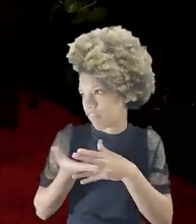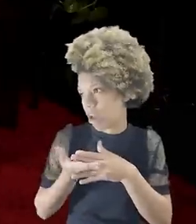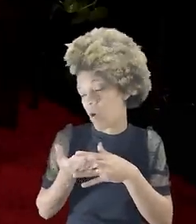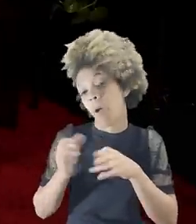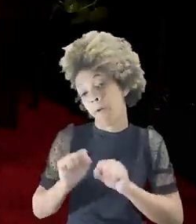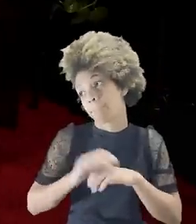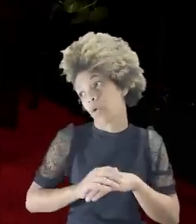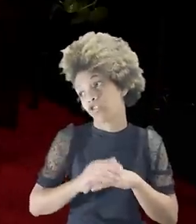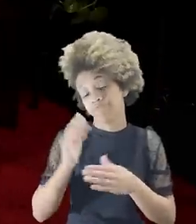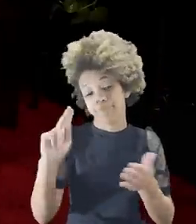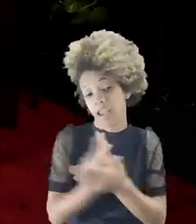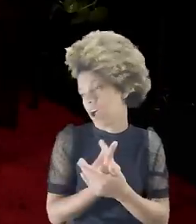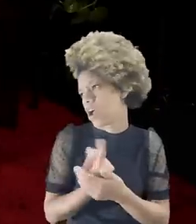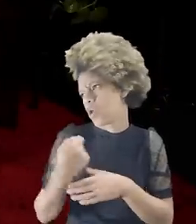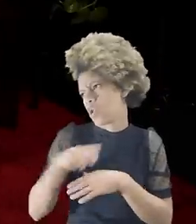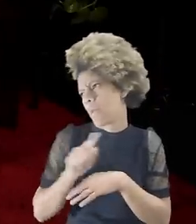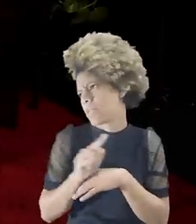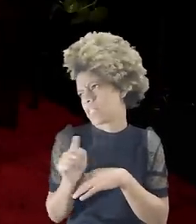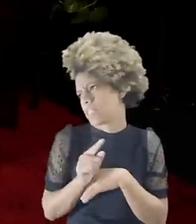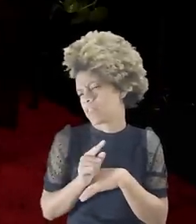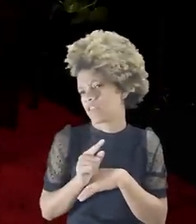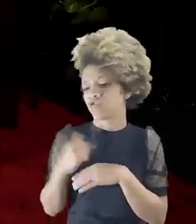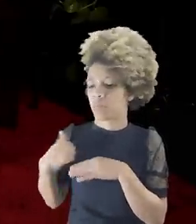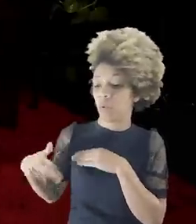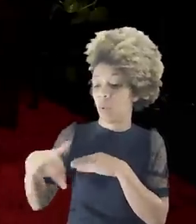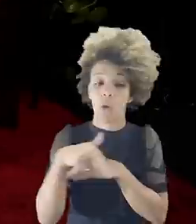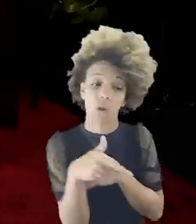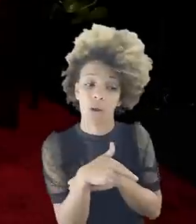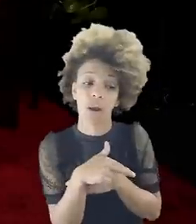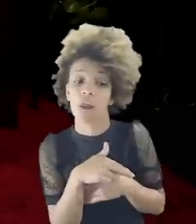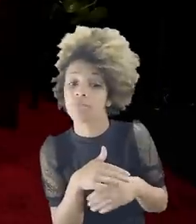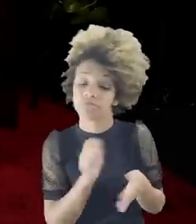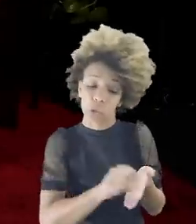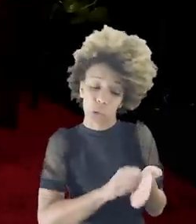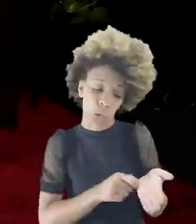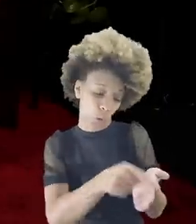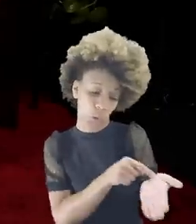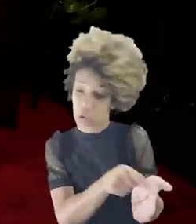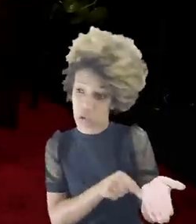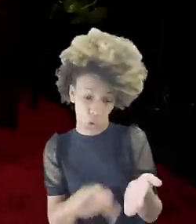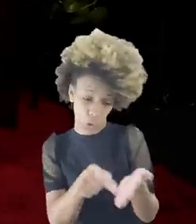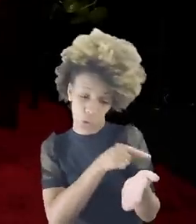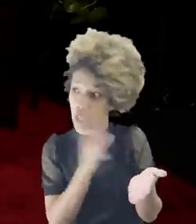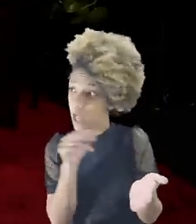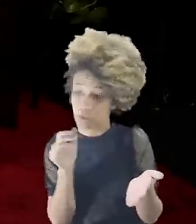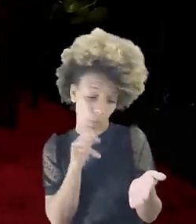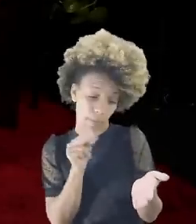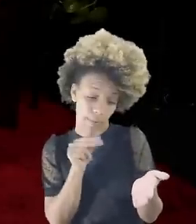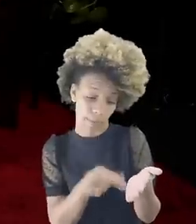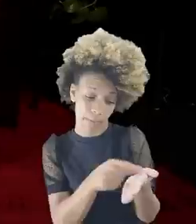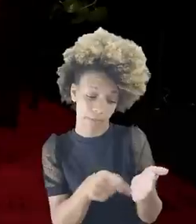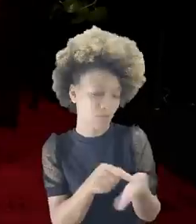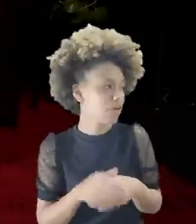não precisa sair lá do fundo do quadro aí você já sai ali da jogada você vai pôr na prancheta aqui ó faz aqui tá tá vamos fazer esse cara os cara